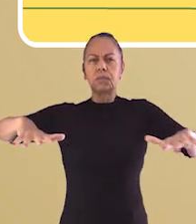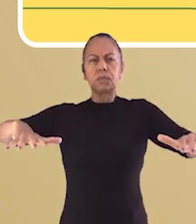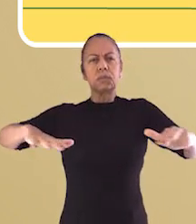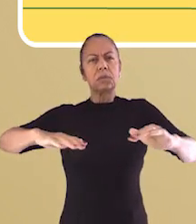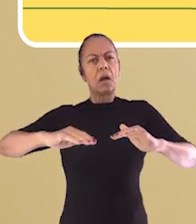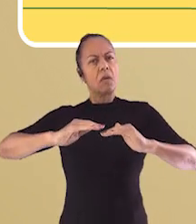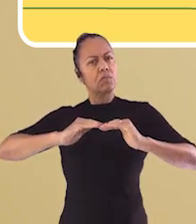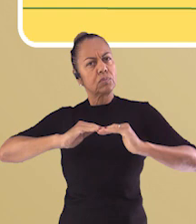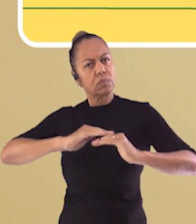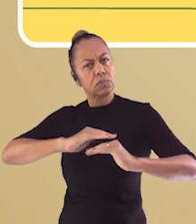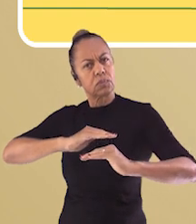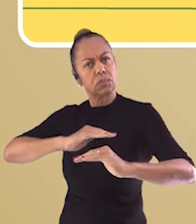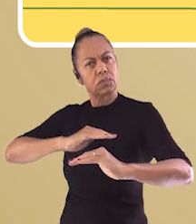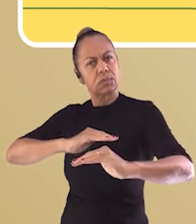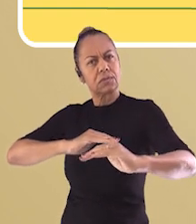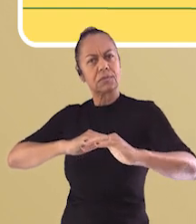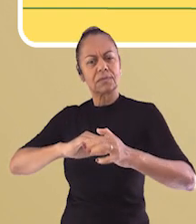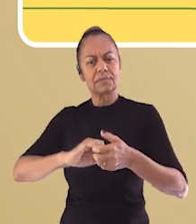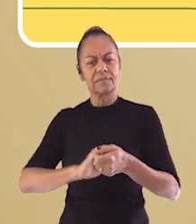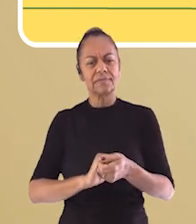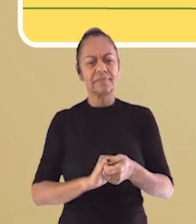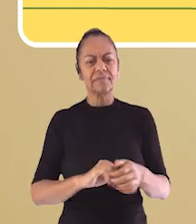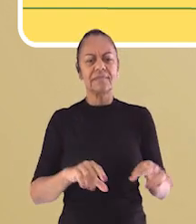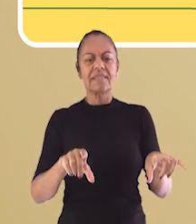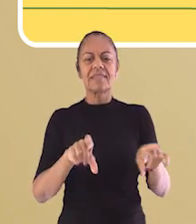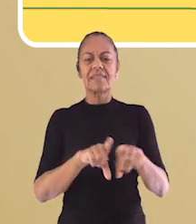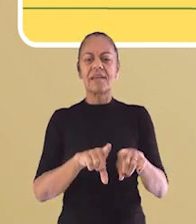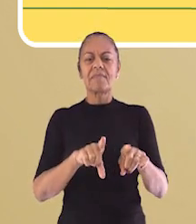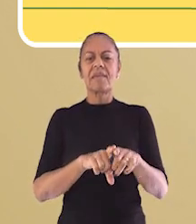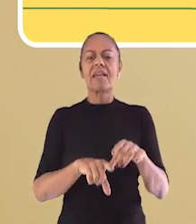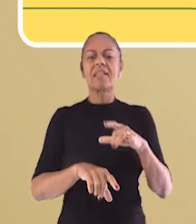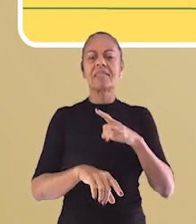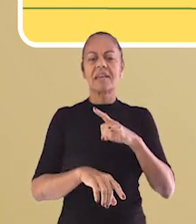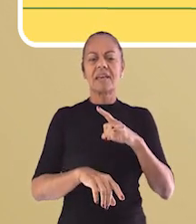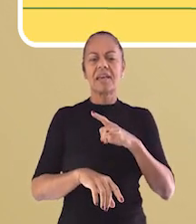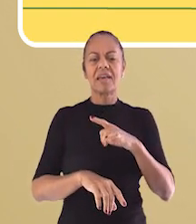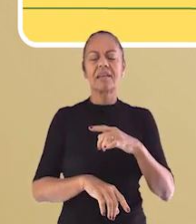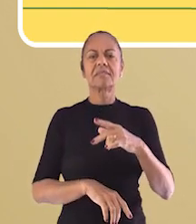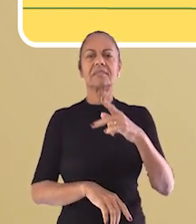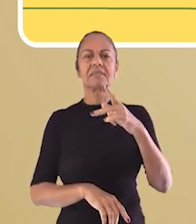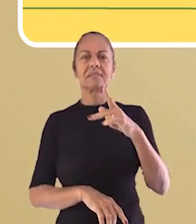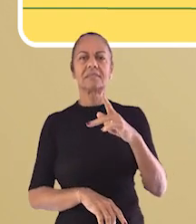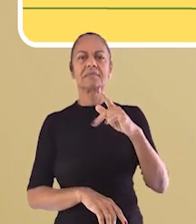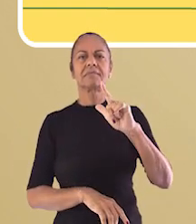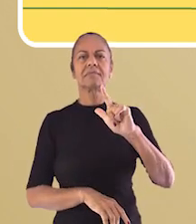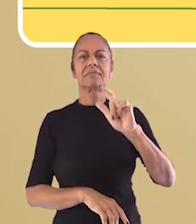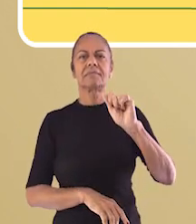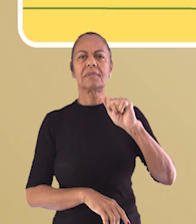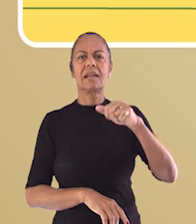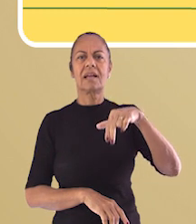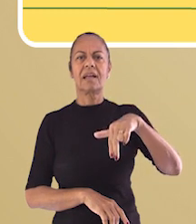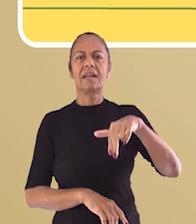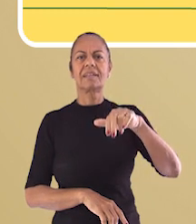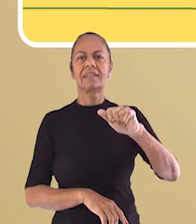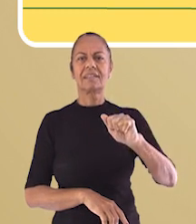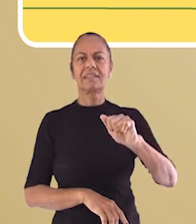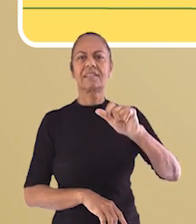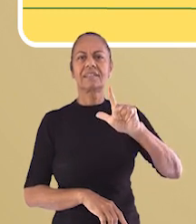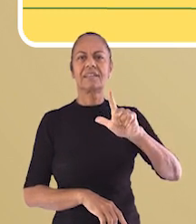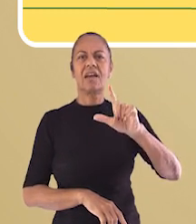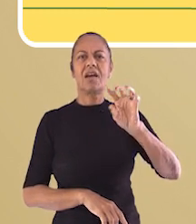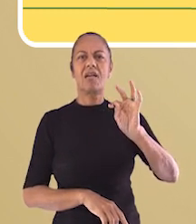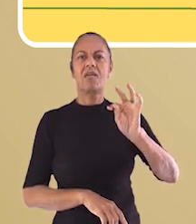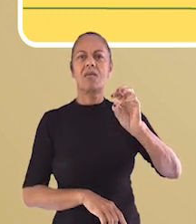significativas. E temos também os planaltos. Pelo nome, talvez alguns de vocês